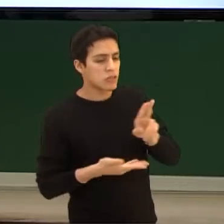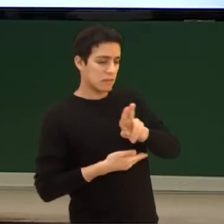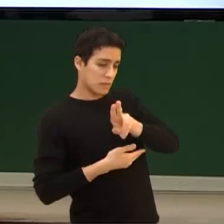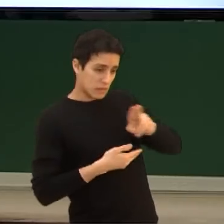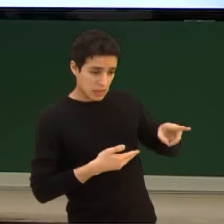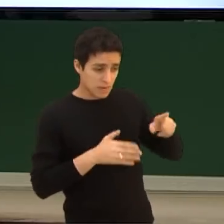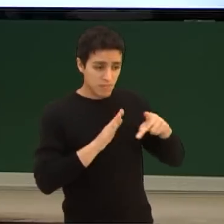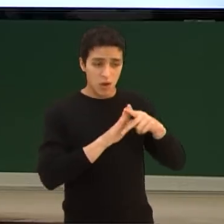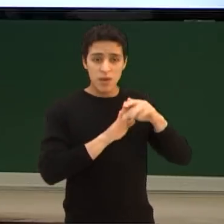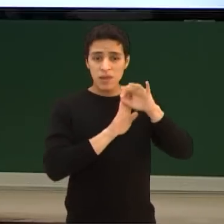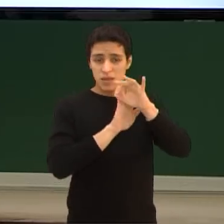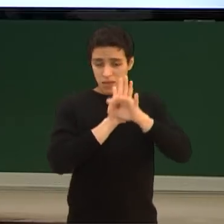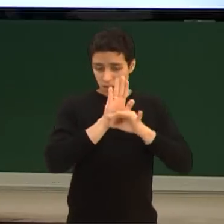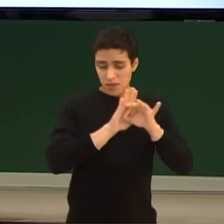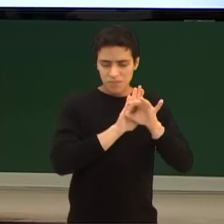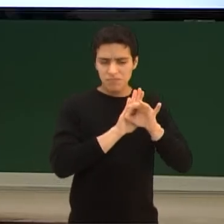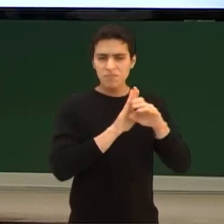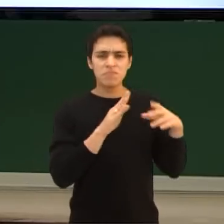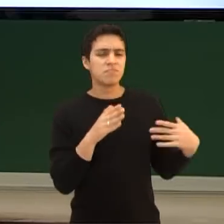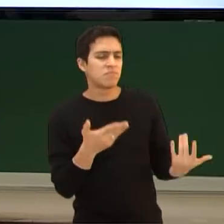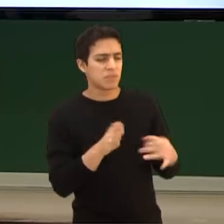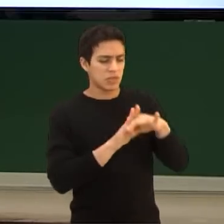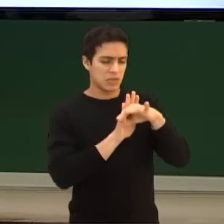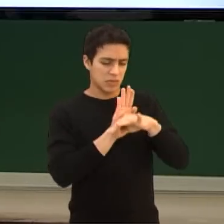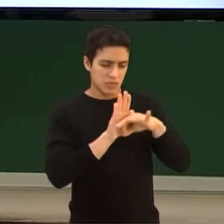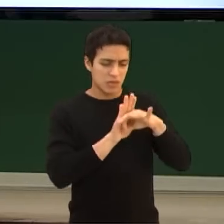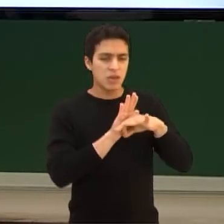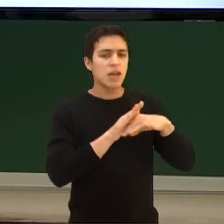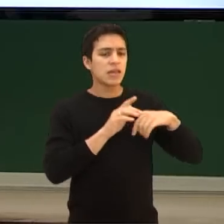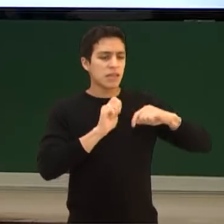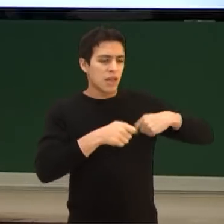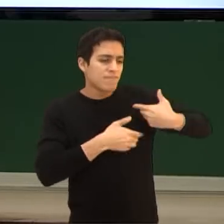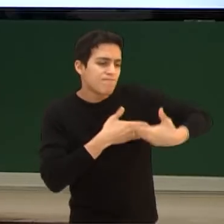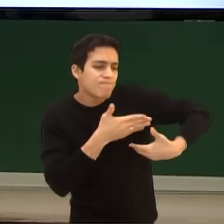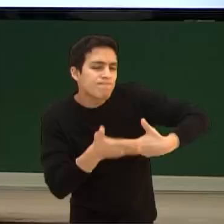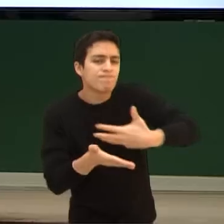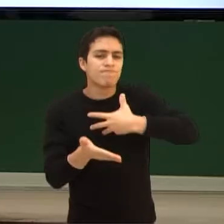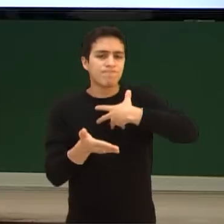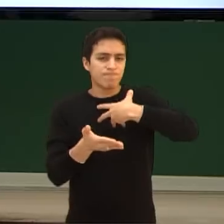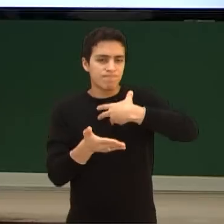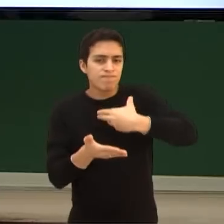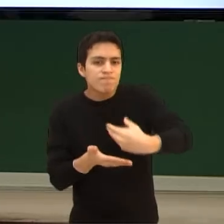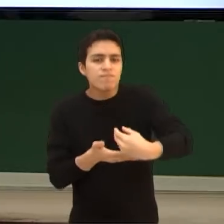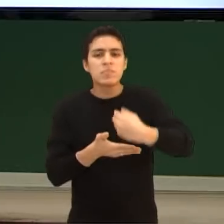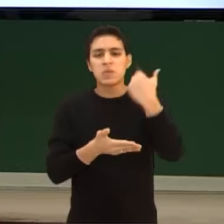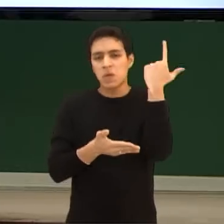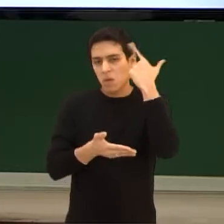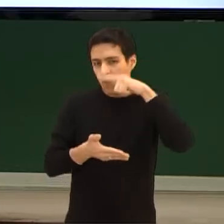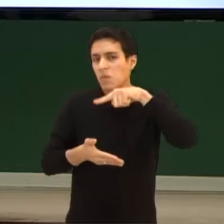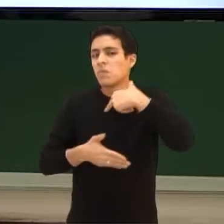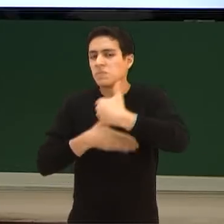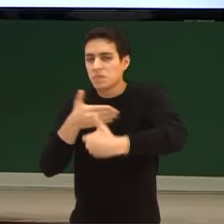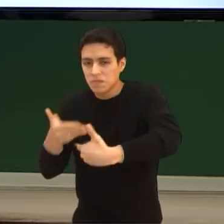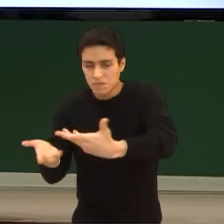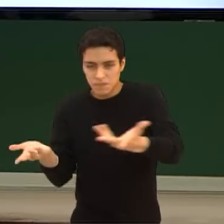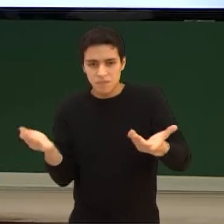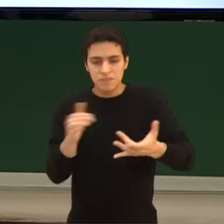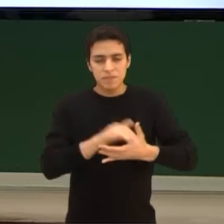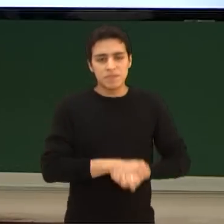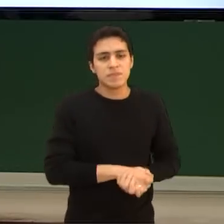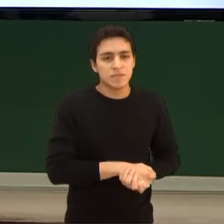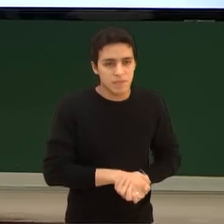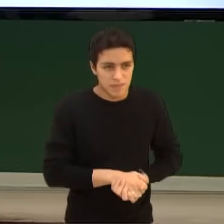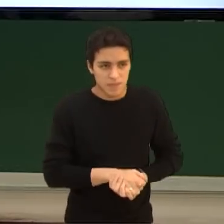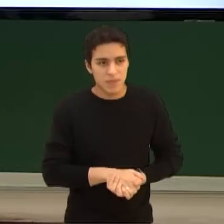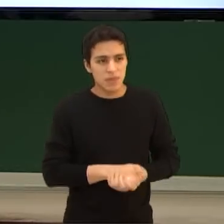da célula que faz, né, a célula reprodutora masculina, que faz o homem conseguir ter um filho, né, um